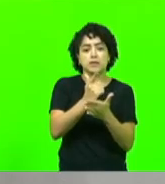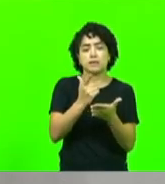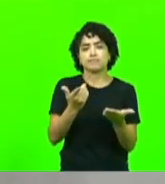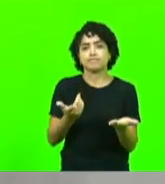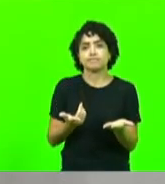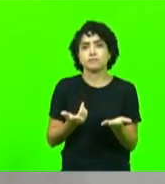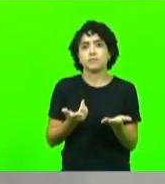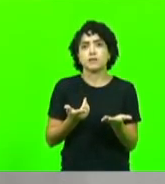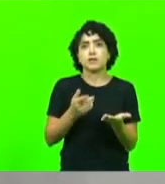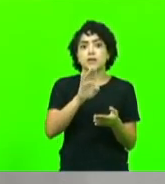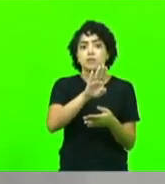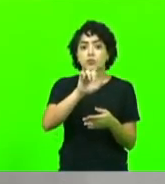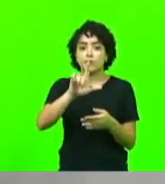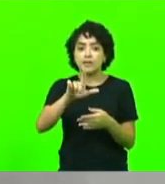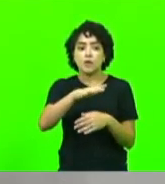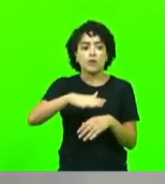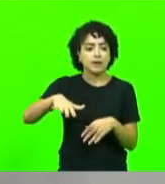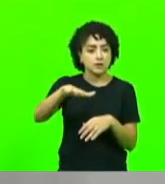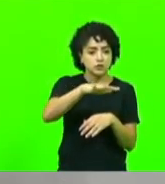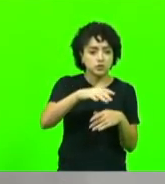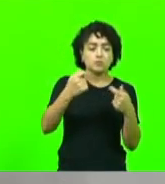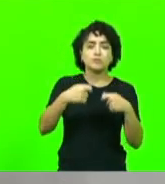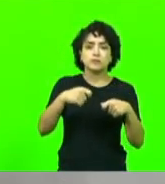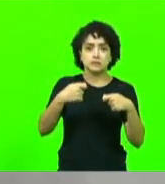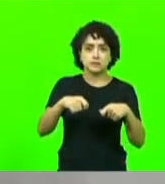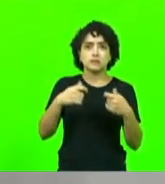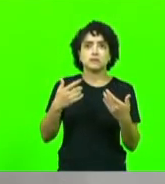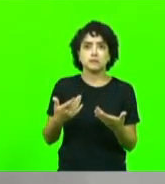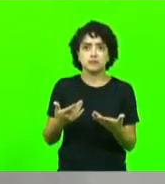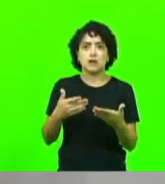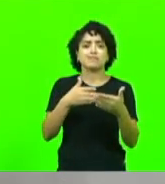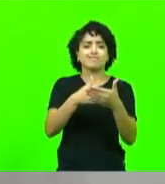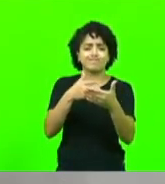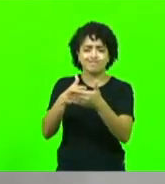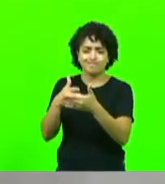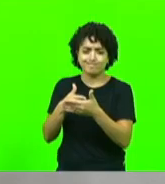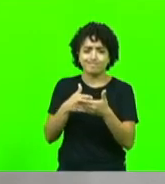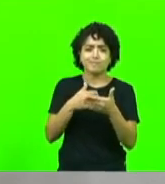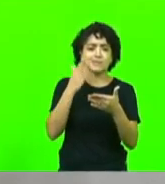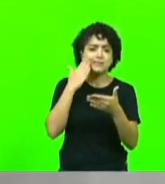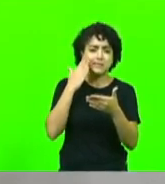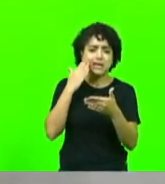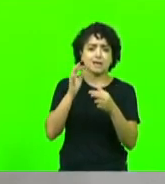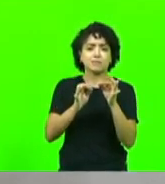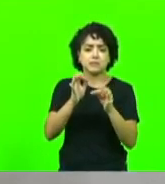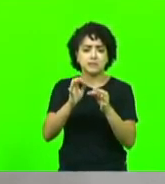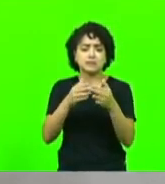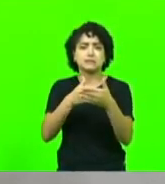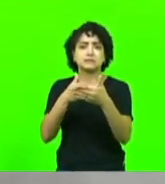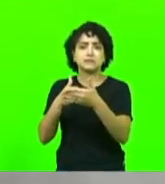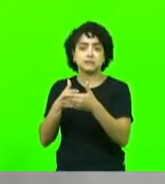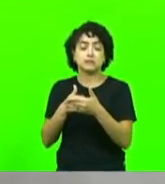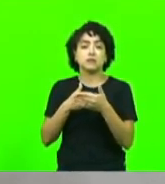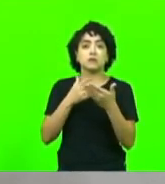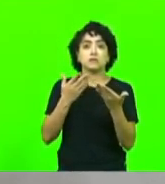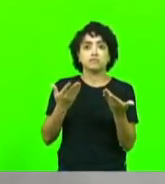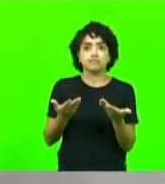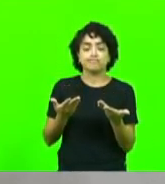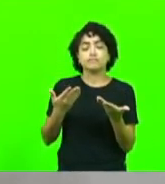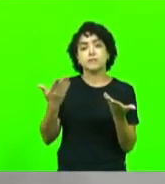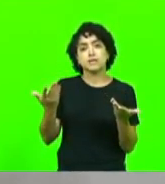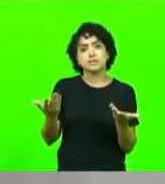região, precisa sim. Sabemos dos entraves burocráticos, jurídicos que existem para isso, mas quem sabe a